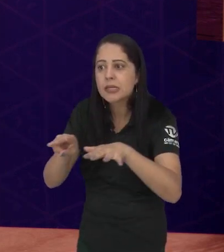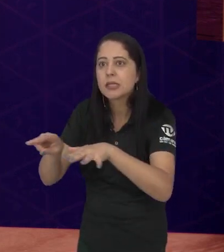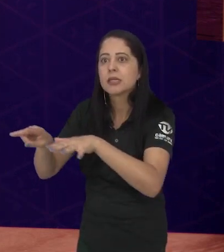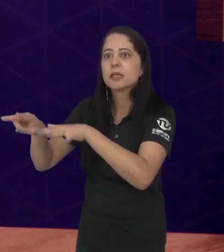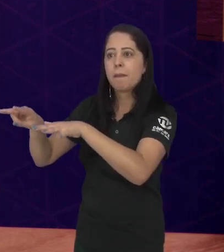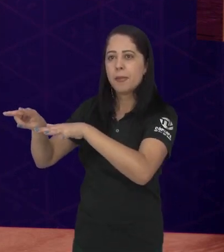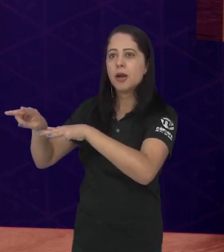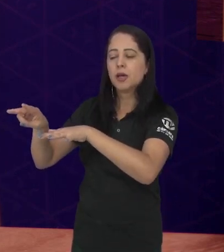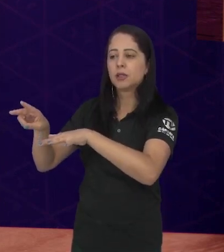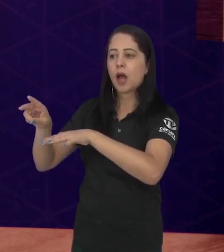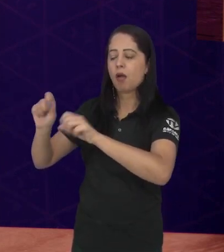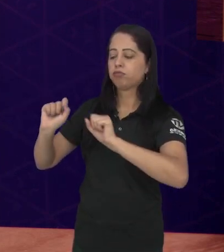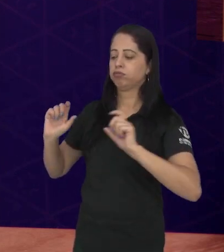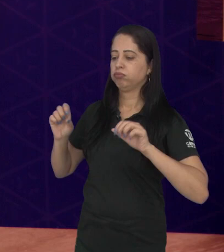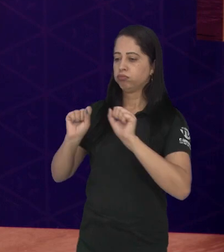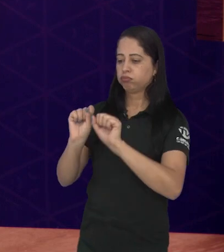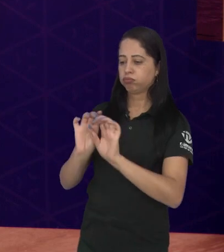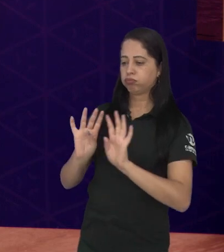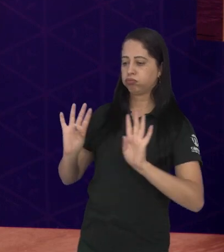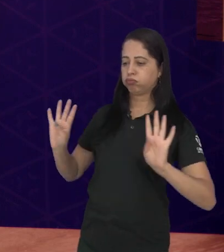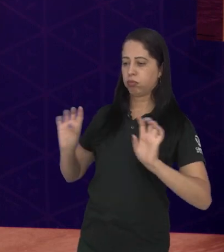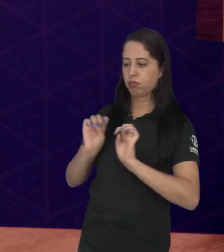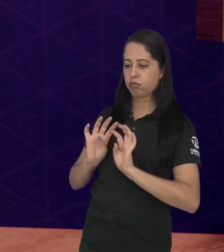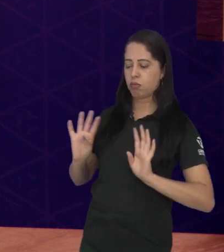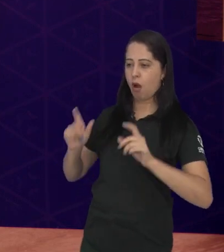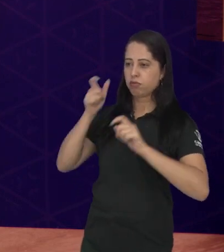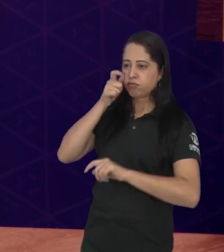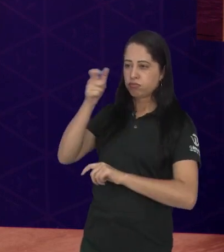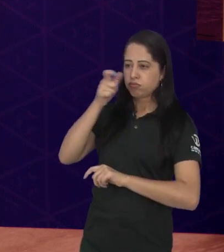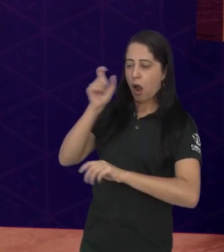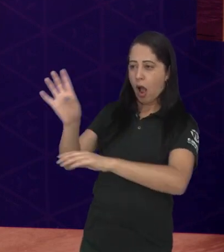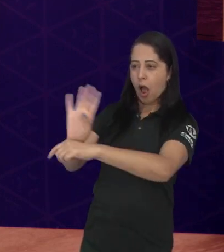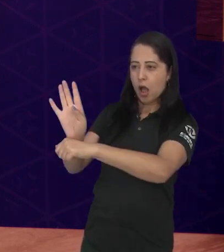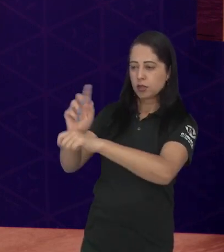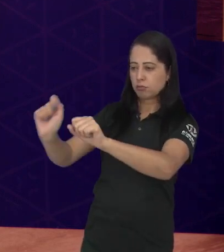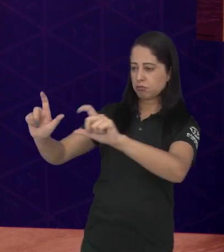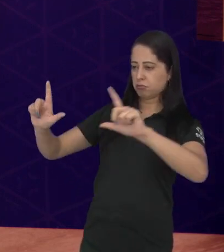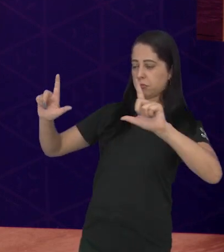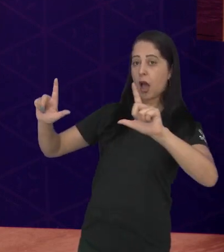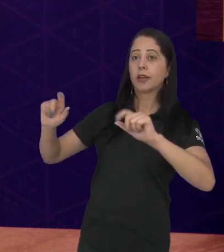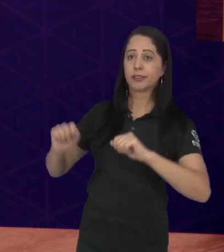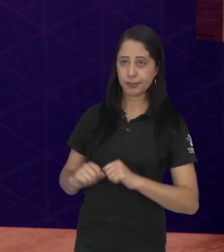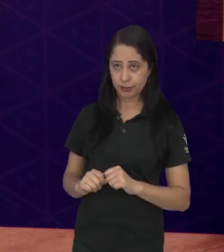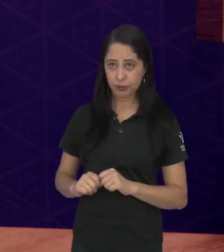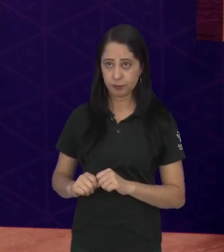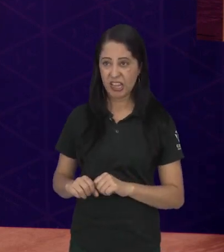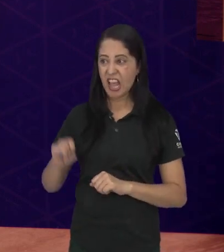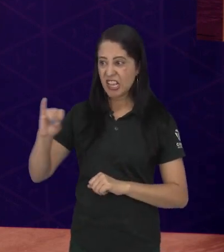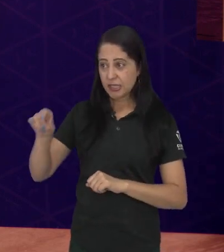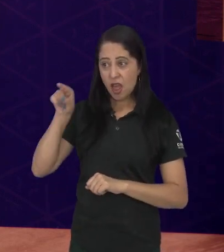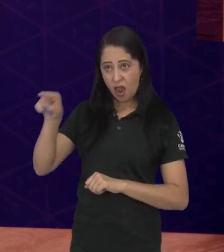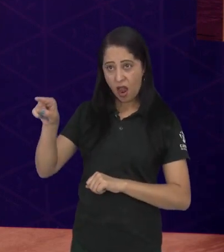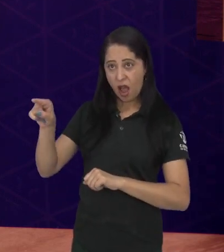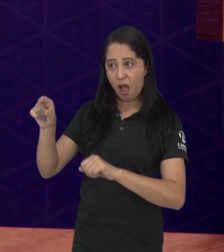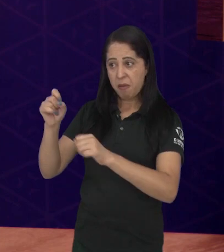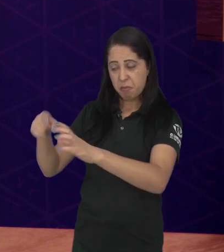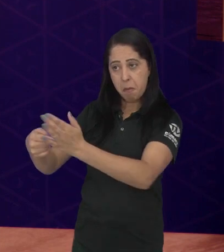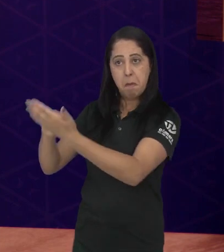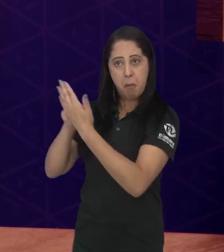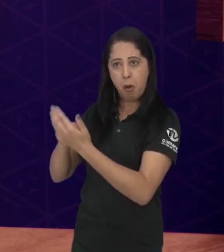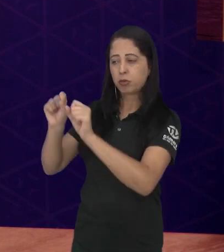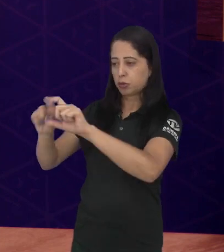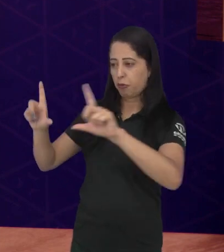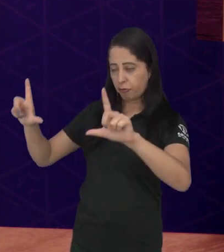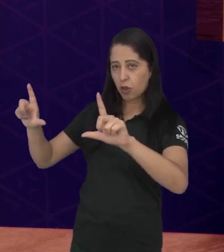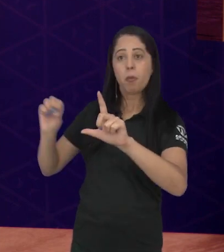cinema com um público pago e tal, e ter ficado em cartaz por pelo menos 7 dias para concorrer ao Oscar. Então,